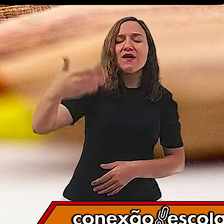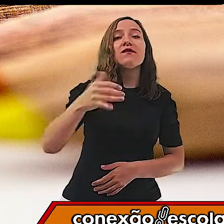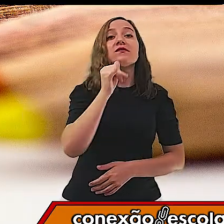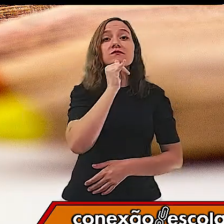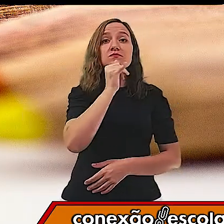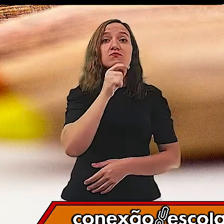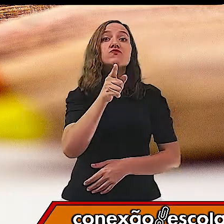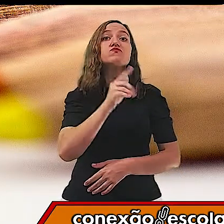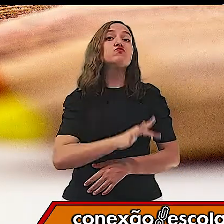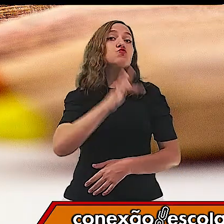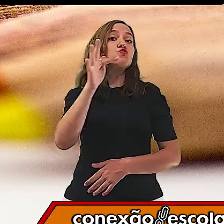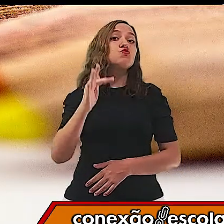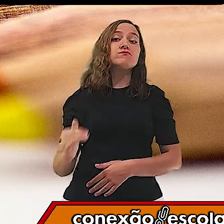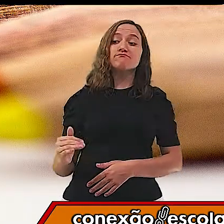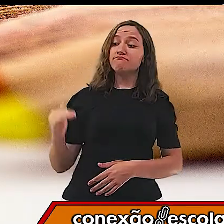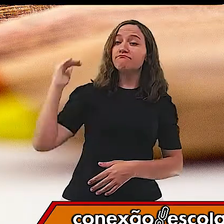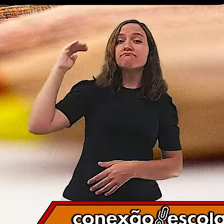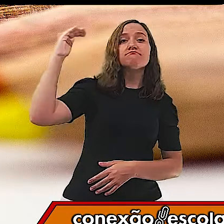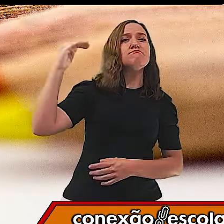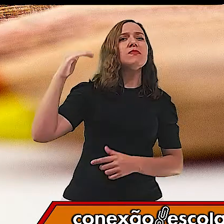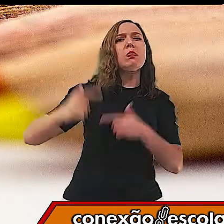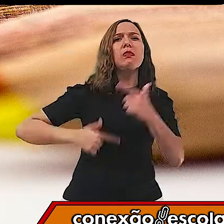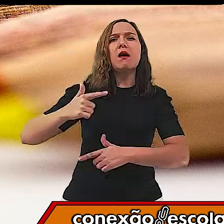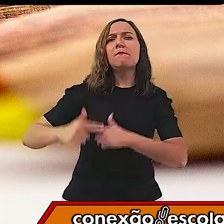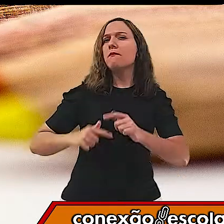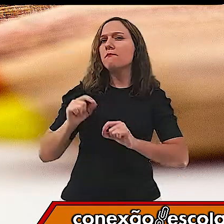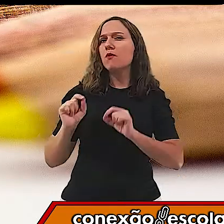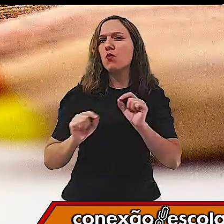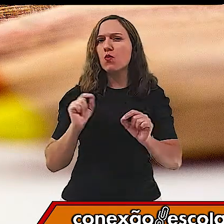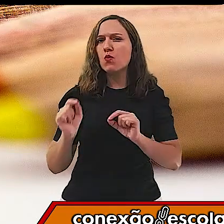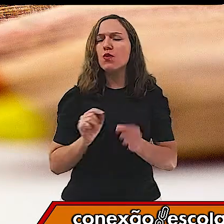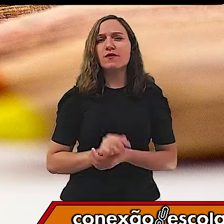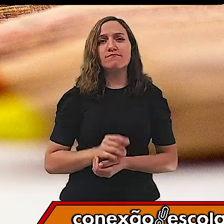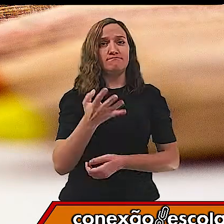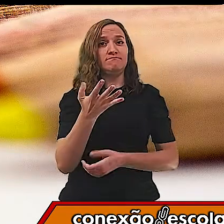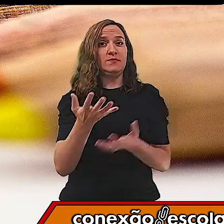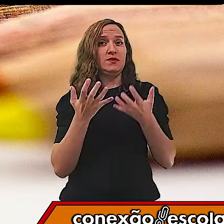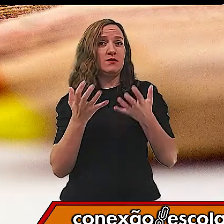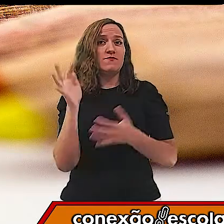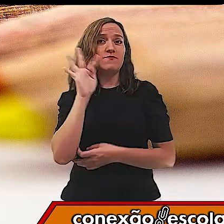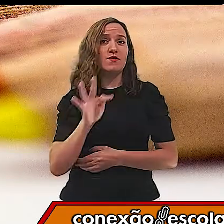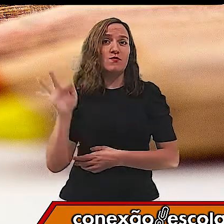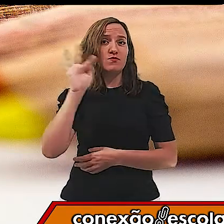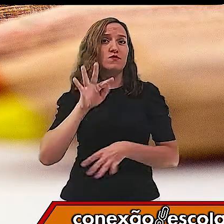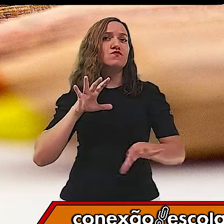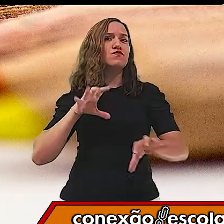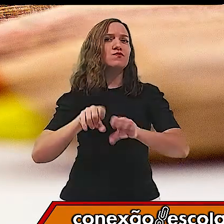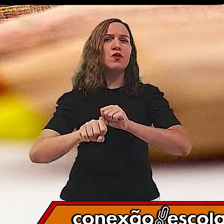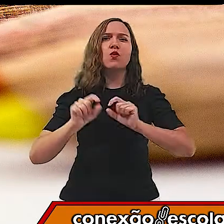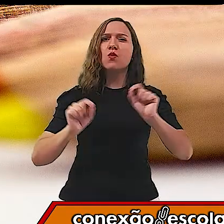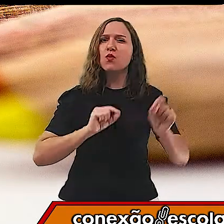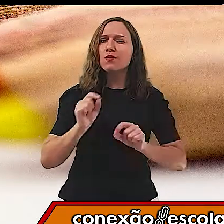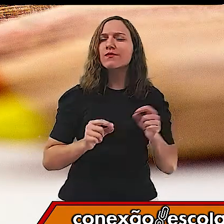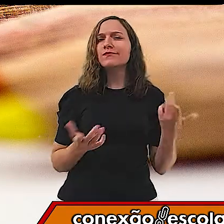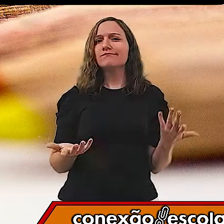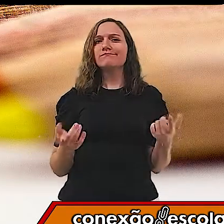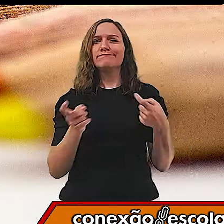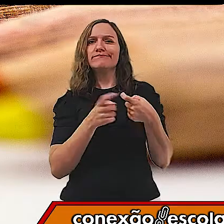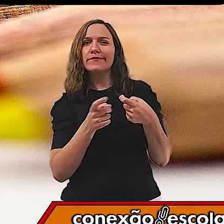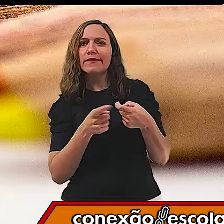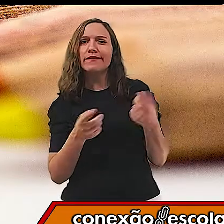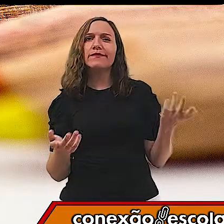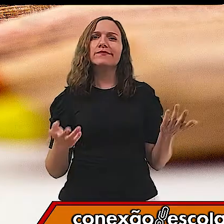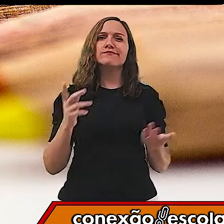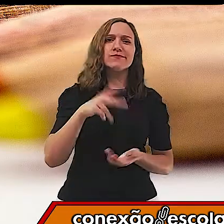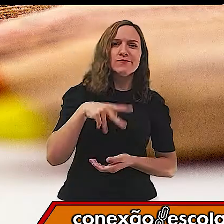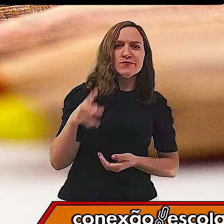quando crescer? O que você vai querer se formar? Médico? Professor? Isso